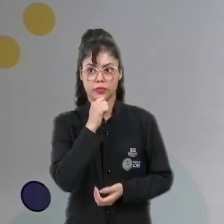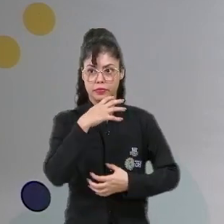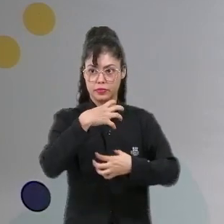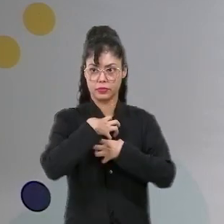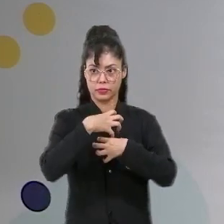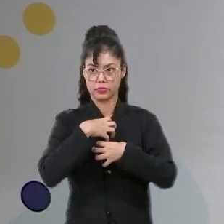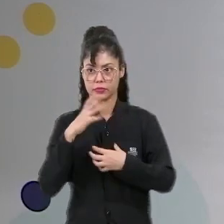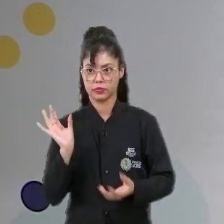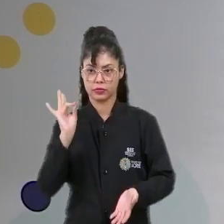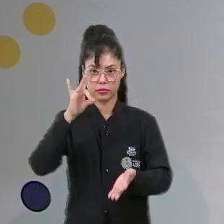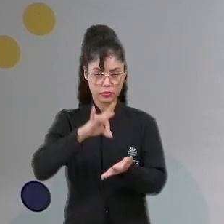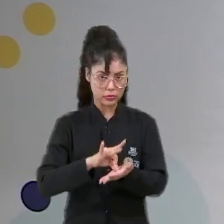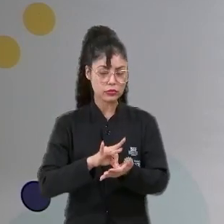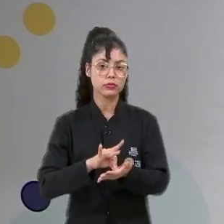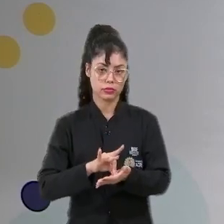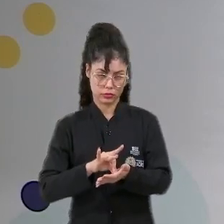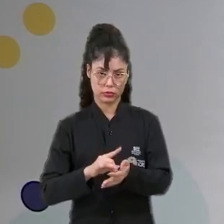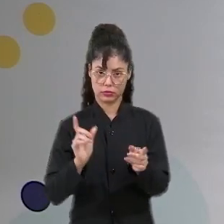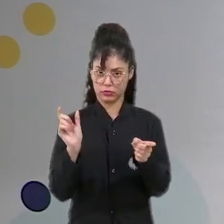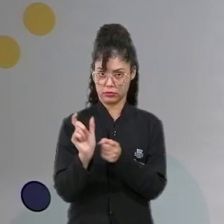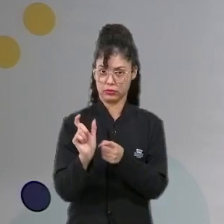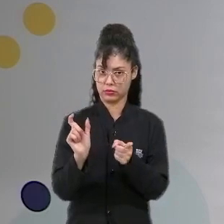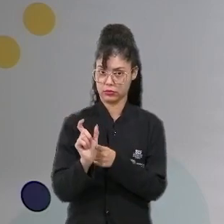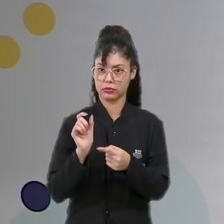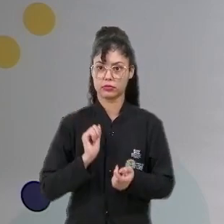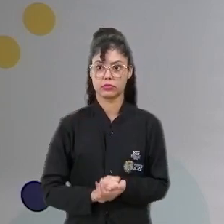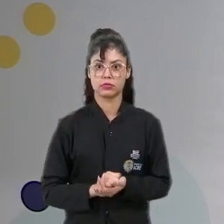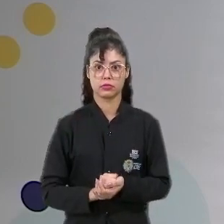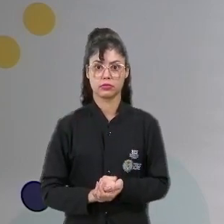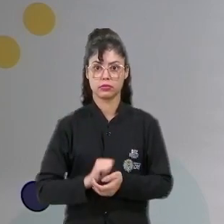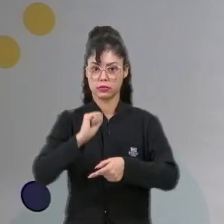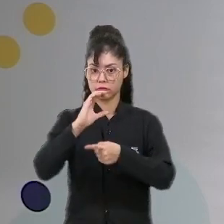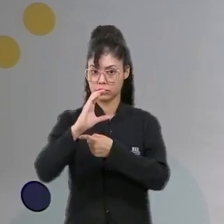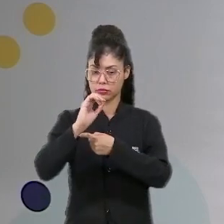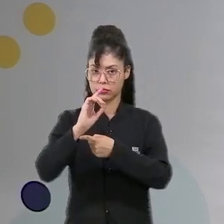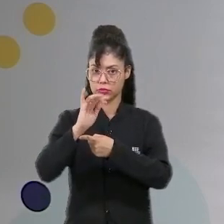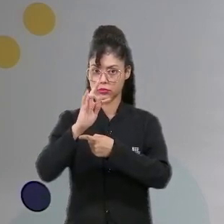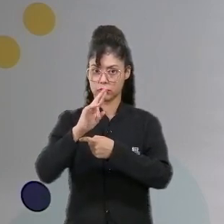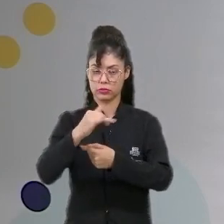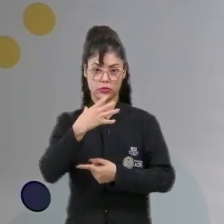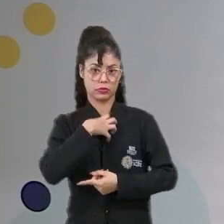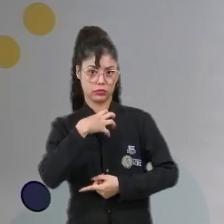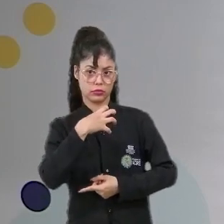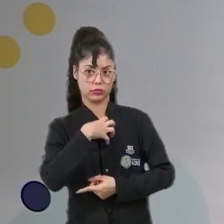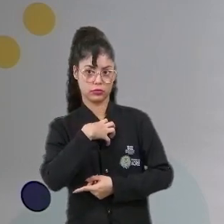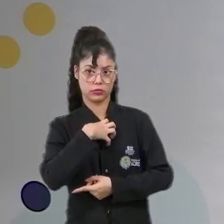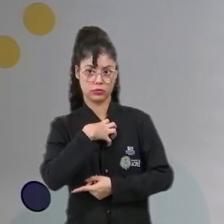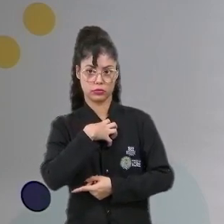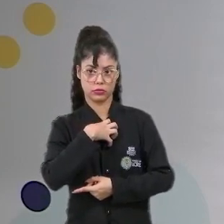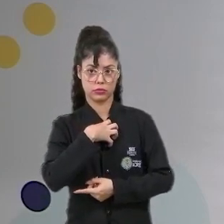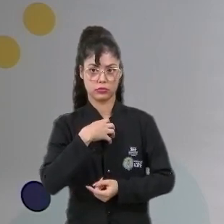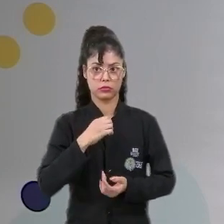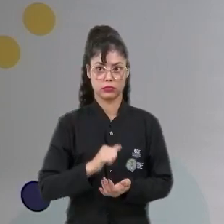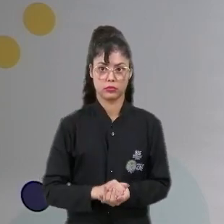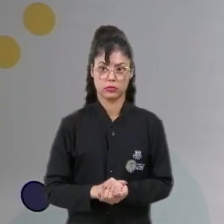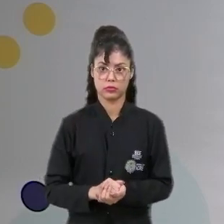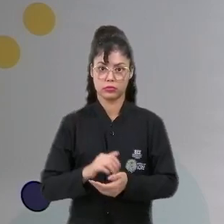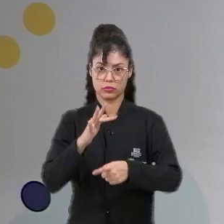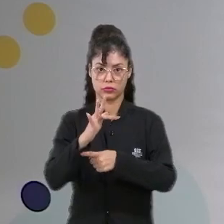sentido real da palavra, e conotação. Conotação,